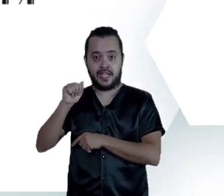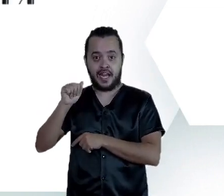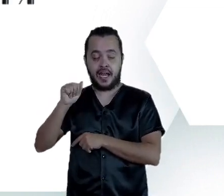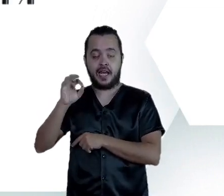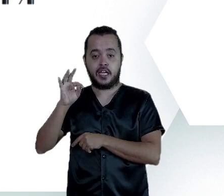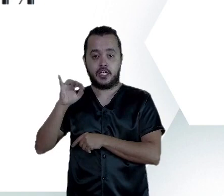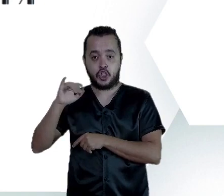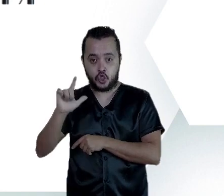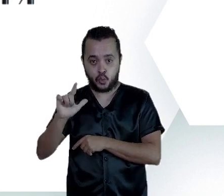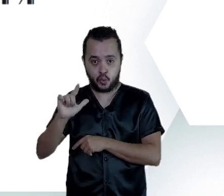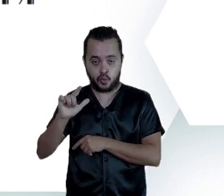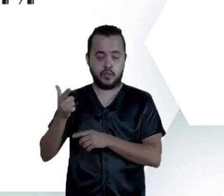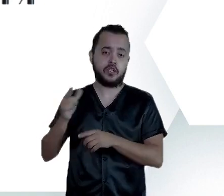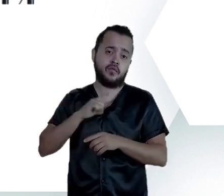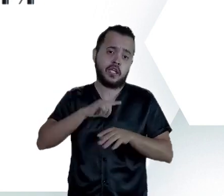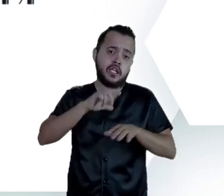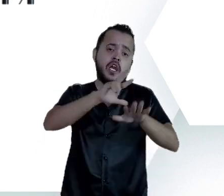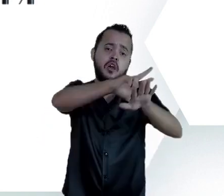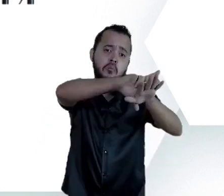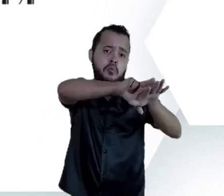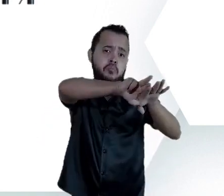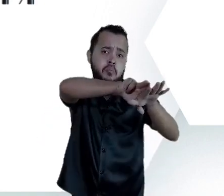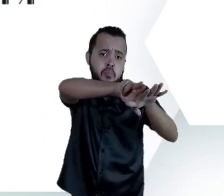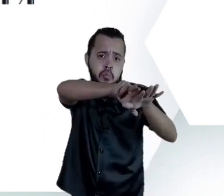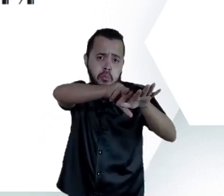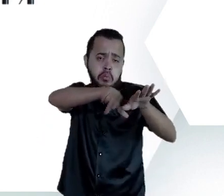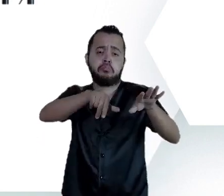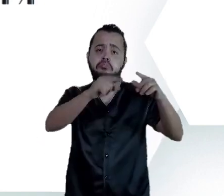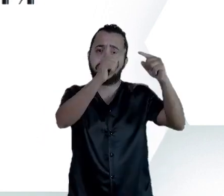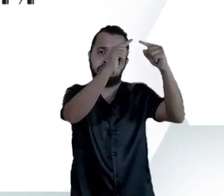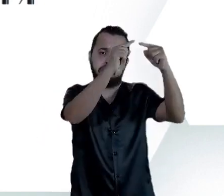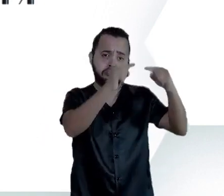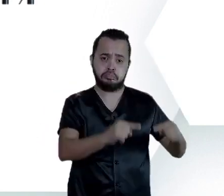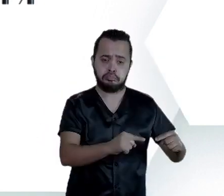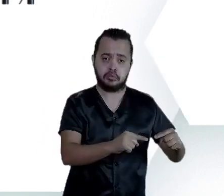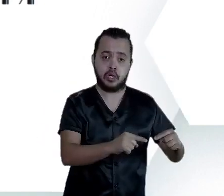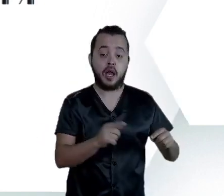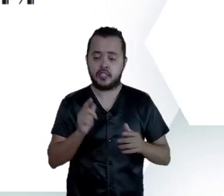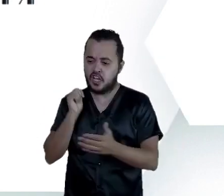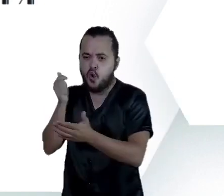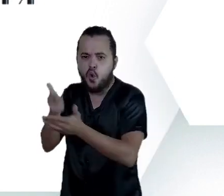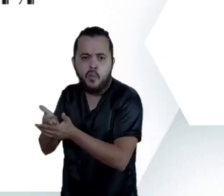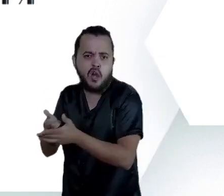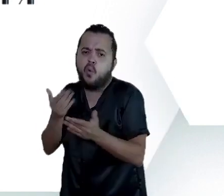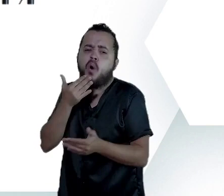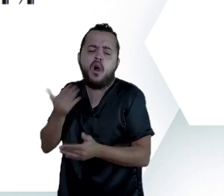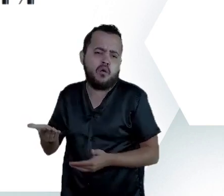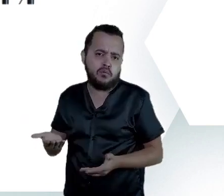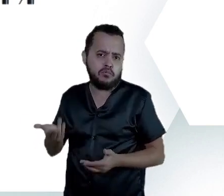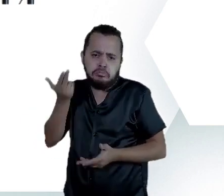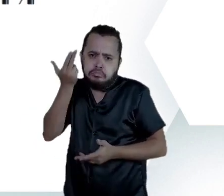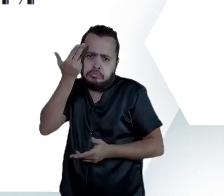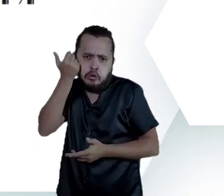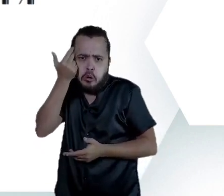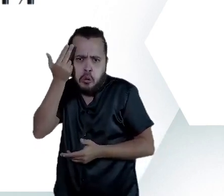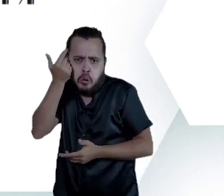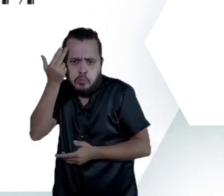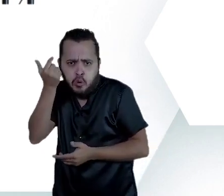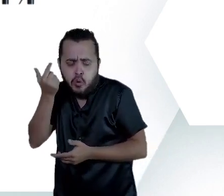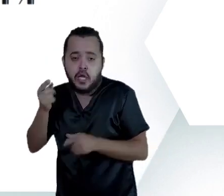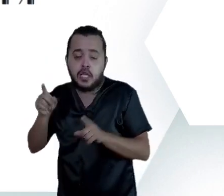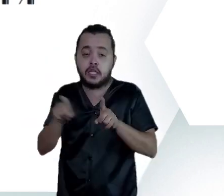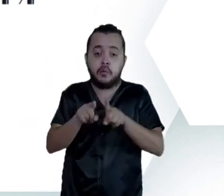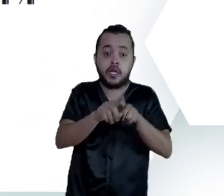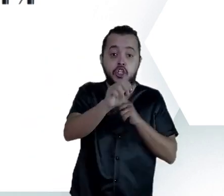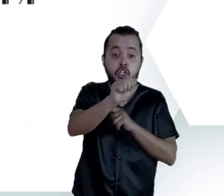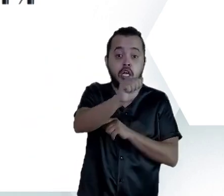encontrar principalmente quando você estiver fazendo as instalações é a fita isolante comum, tá? E a fita isolante de